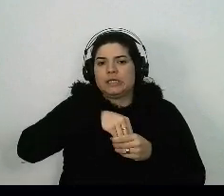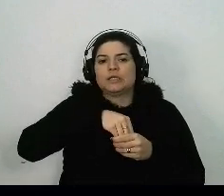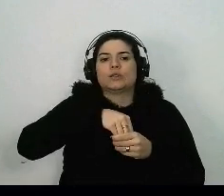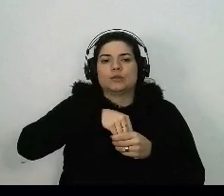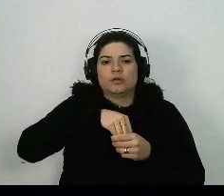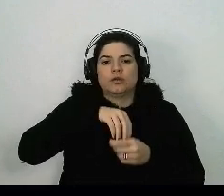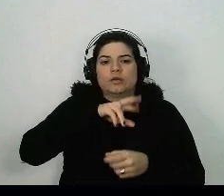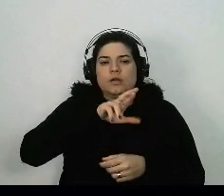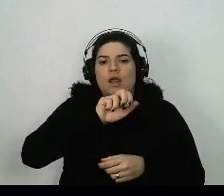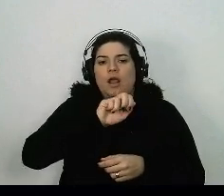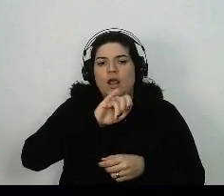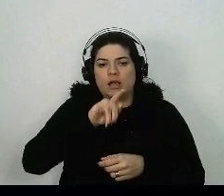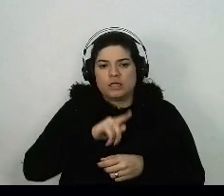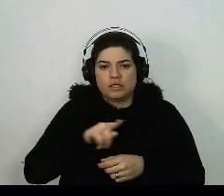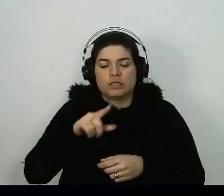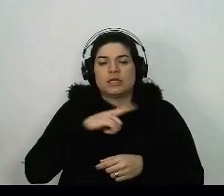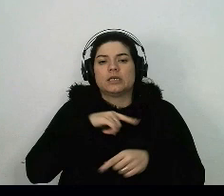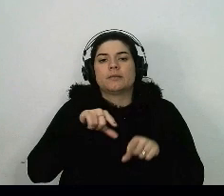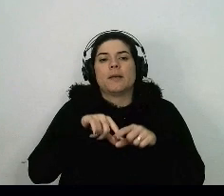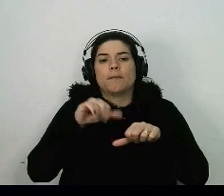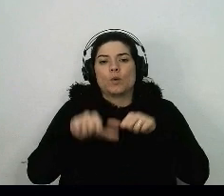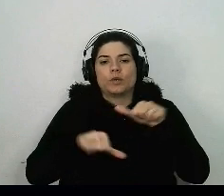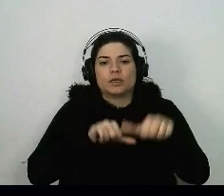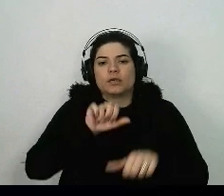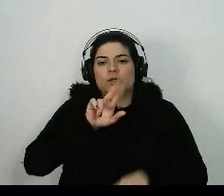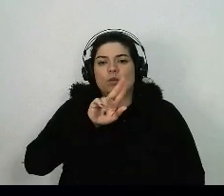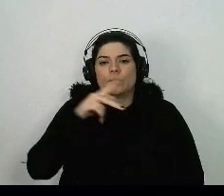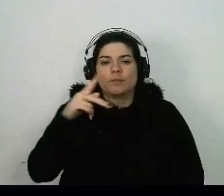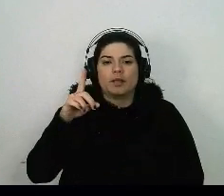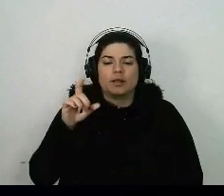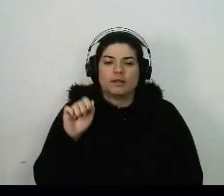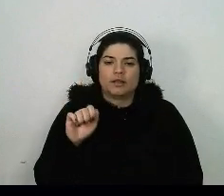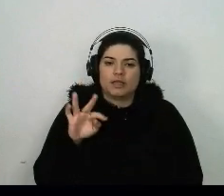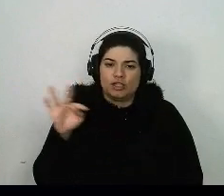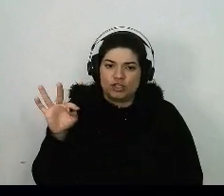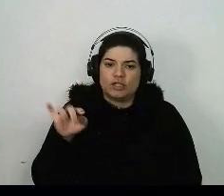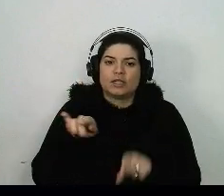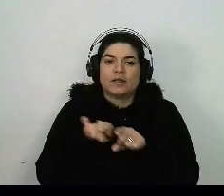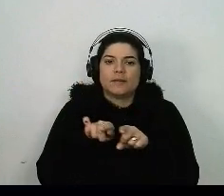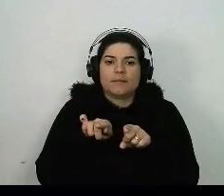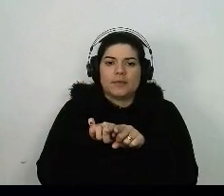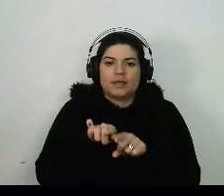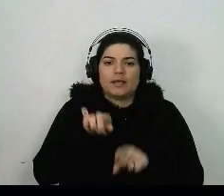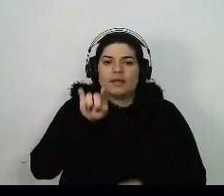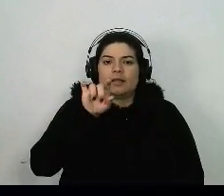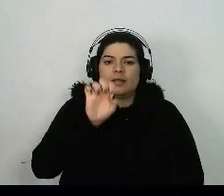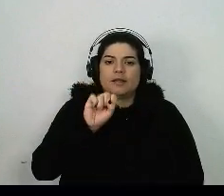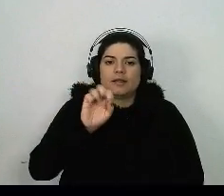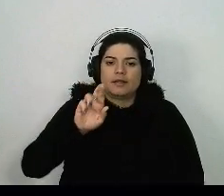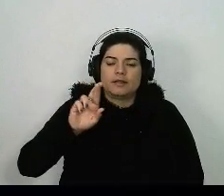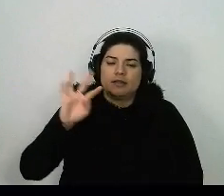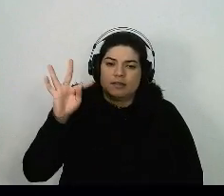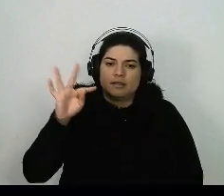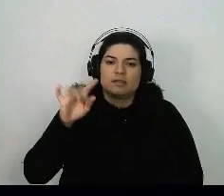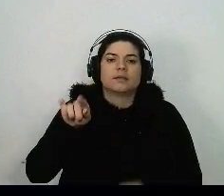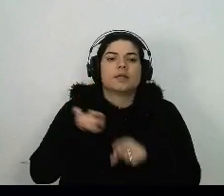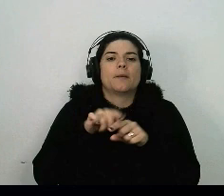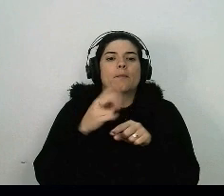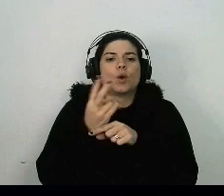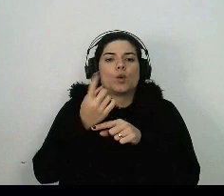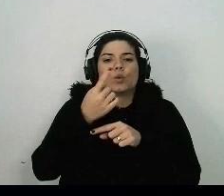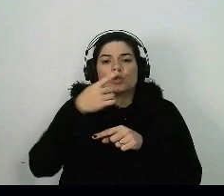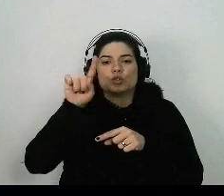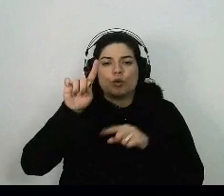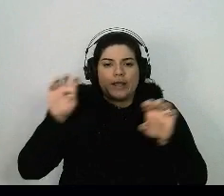Essas mudanças de update e insert, né? E a busca do último evento. E na versão de documento, a gente